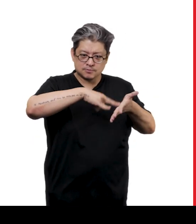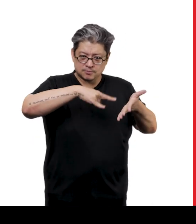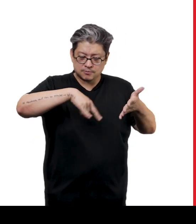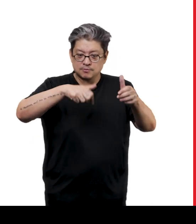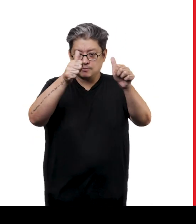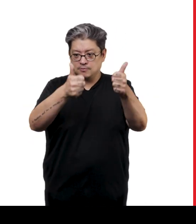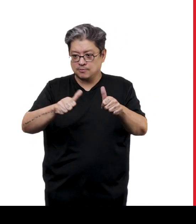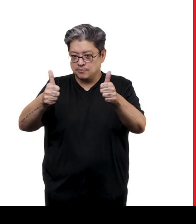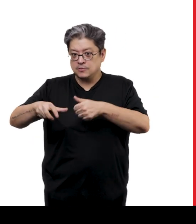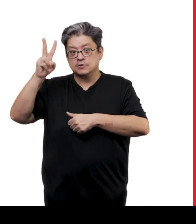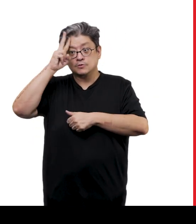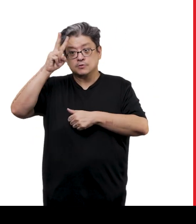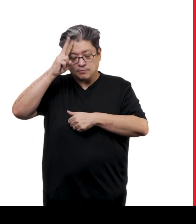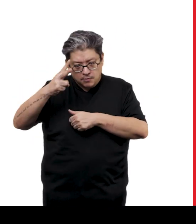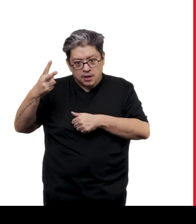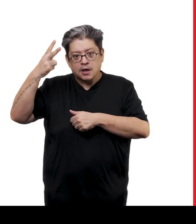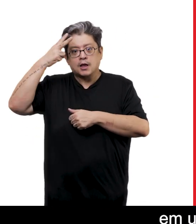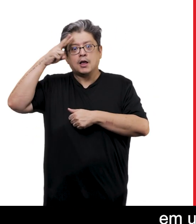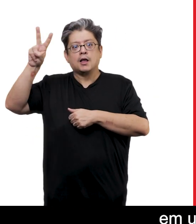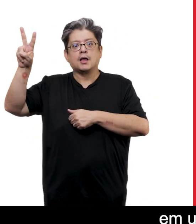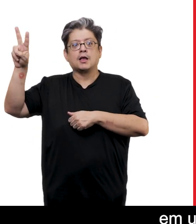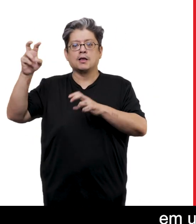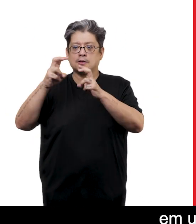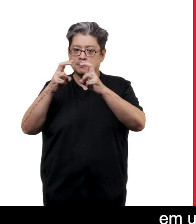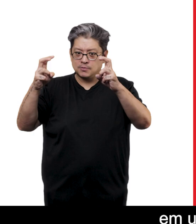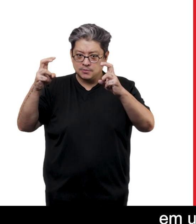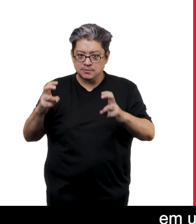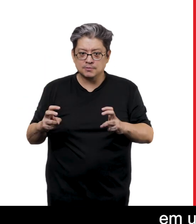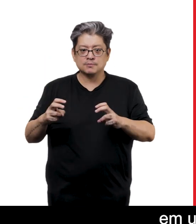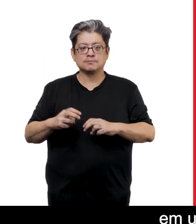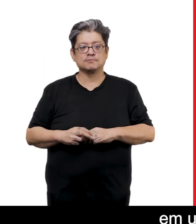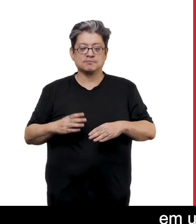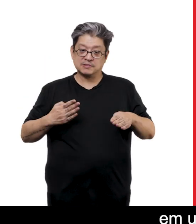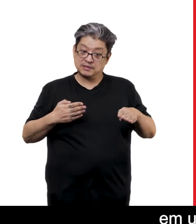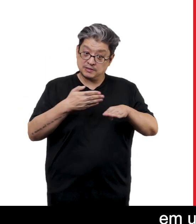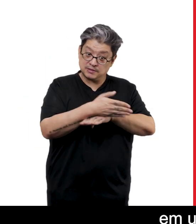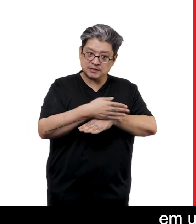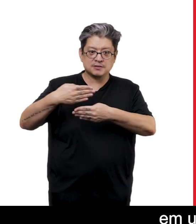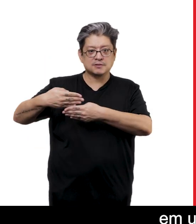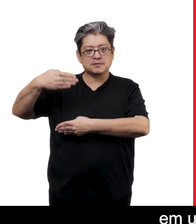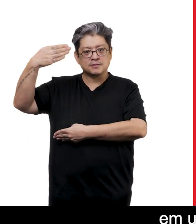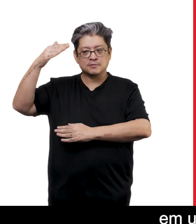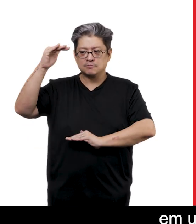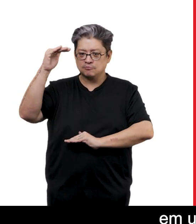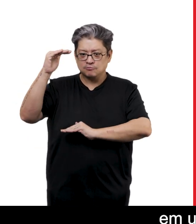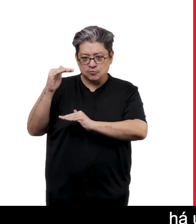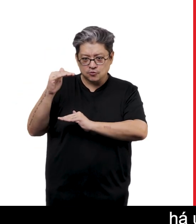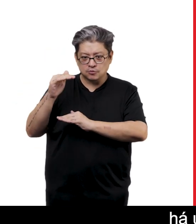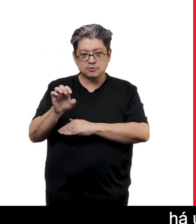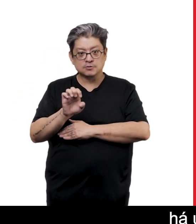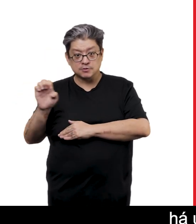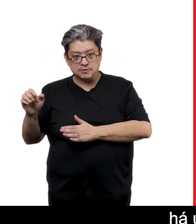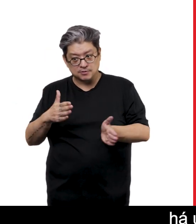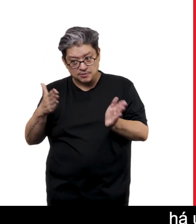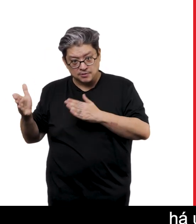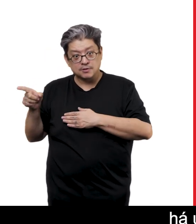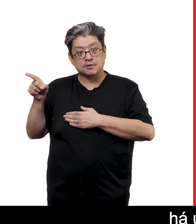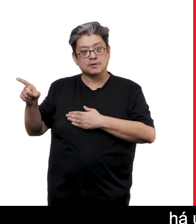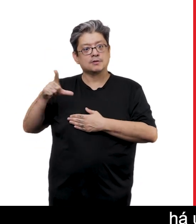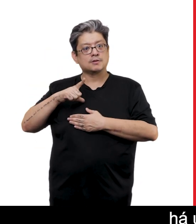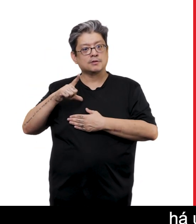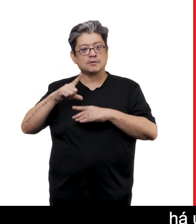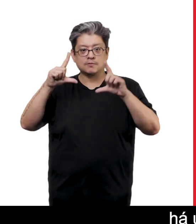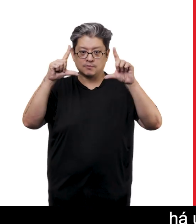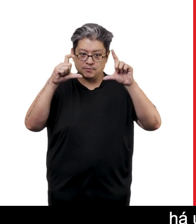MASP. Logo na entrada, em uma das paredes menores da sala, à esquerda de quem entra, há uma fotografia